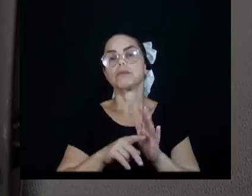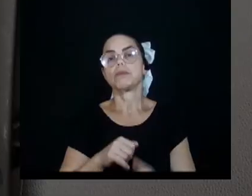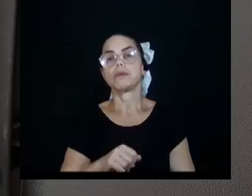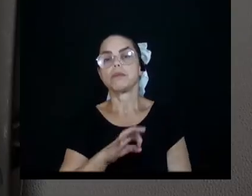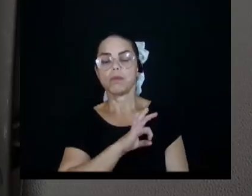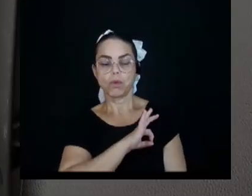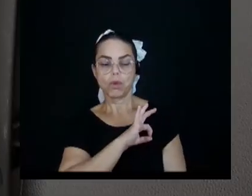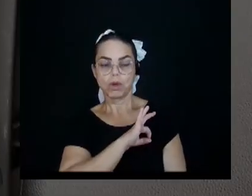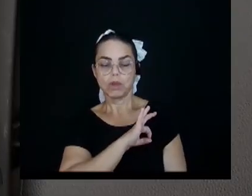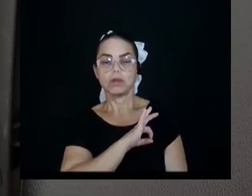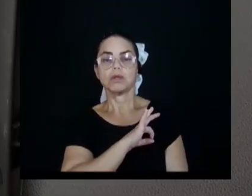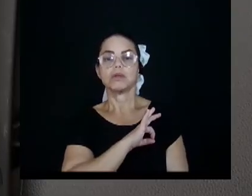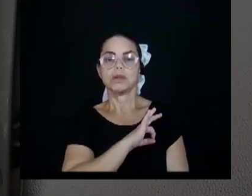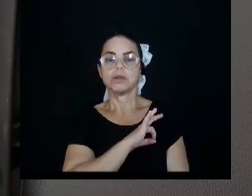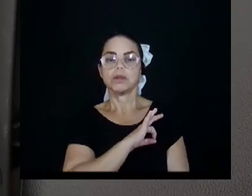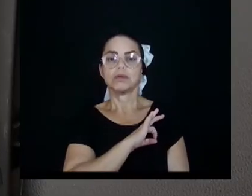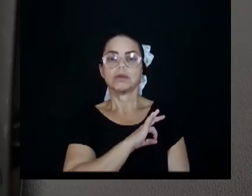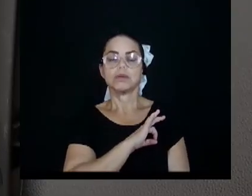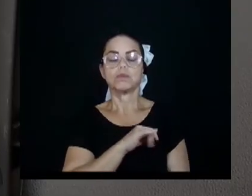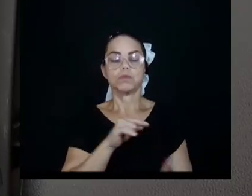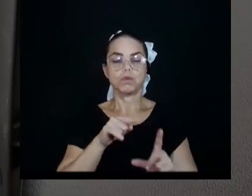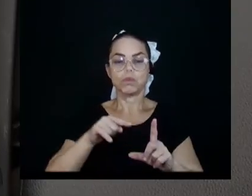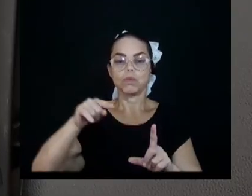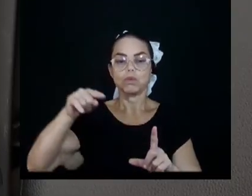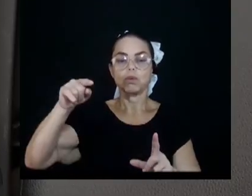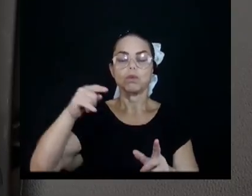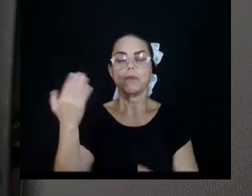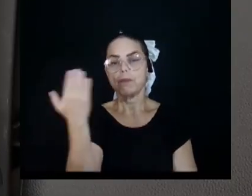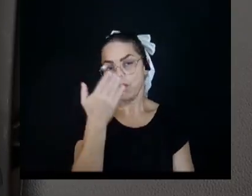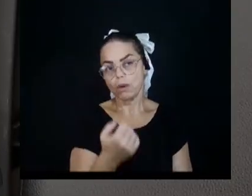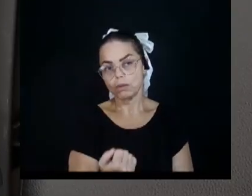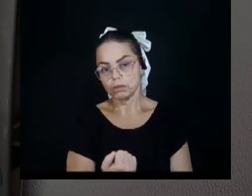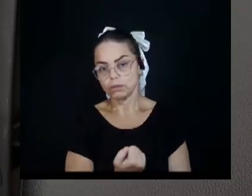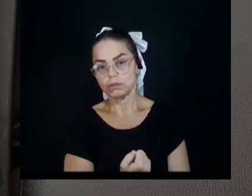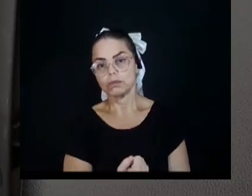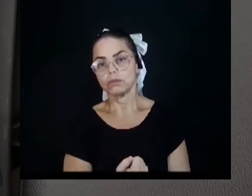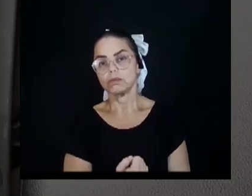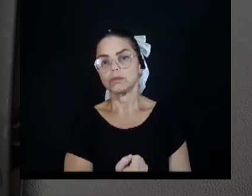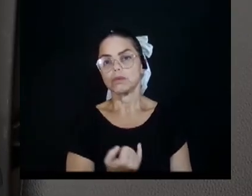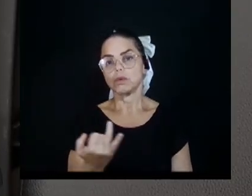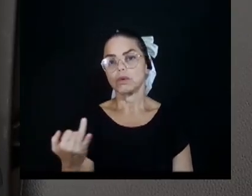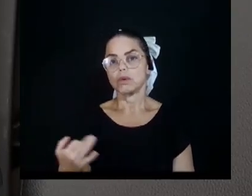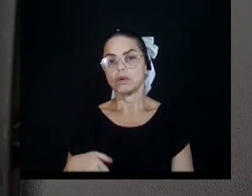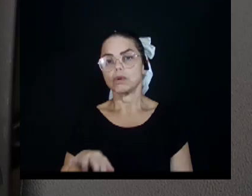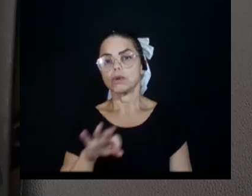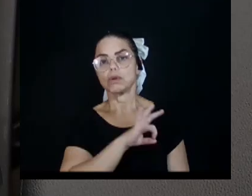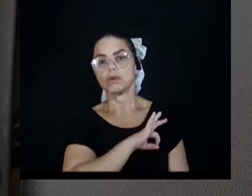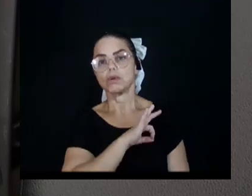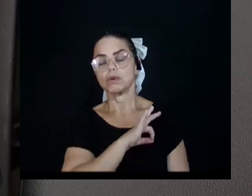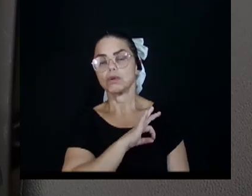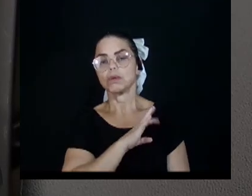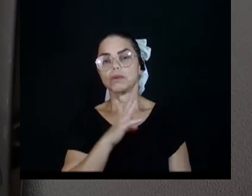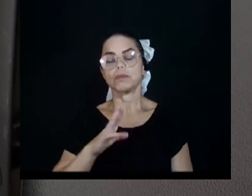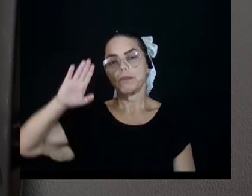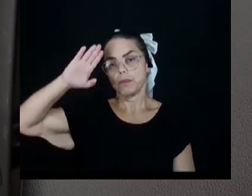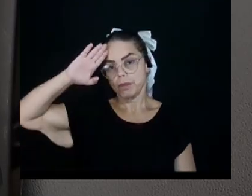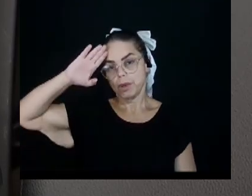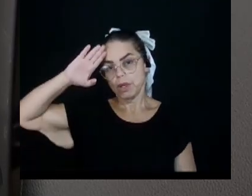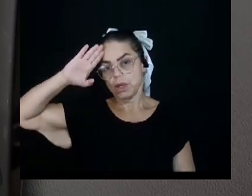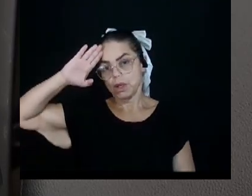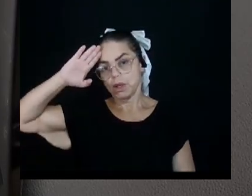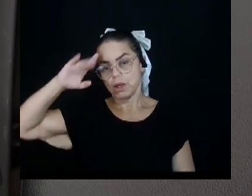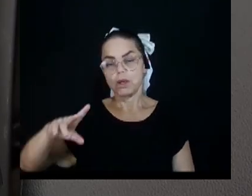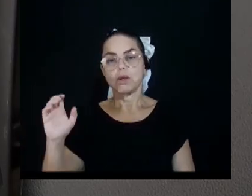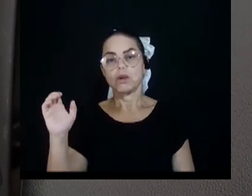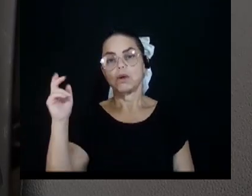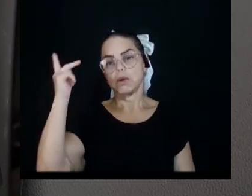são os números comprovados, inclusive na Polícia Militar do Estado de São Paulo. O governo atual do